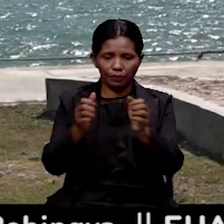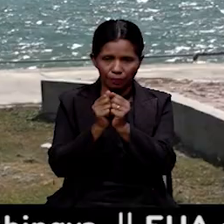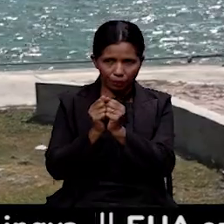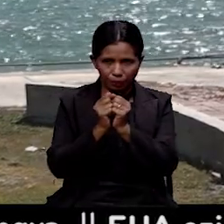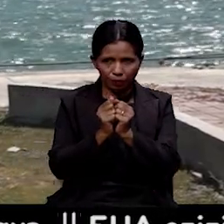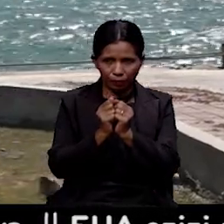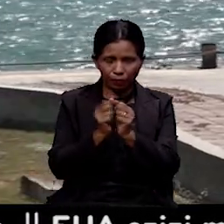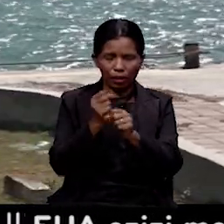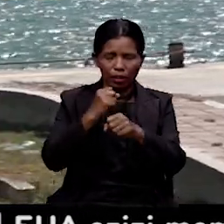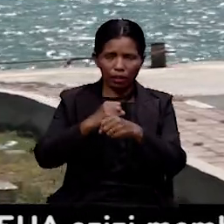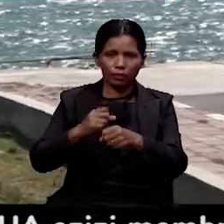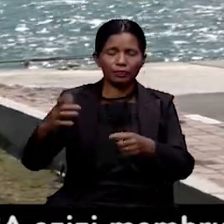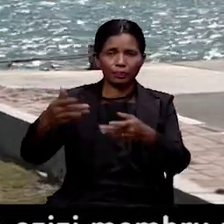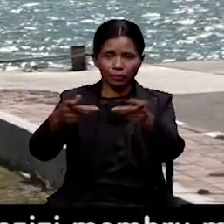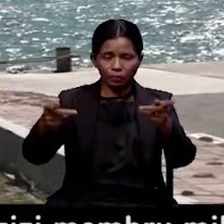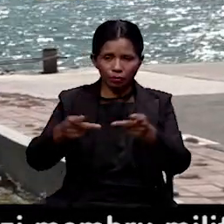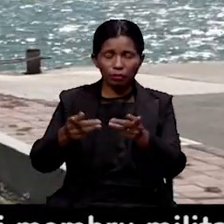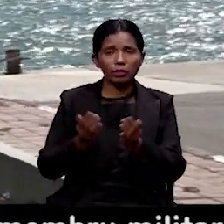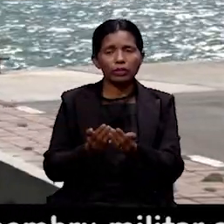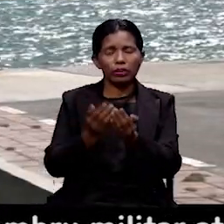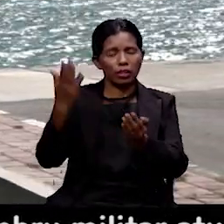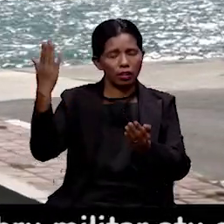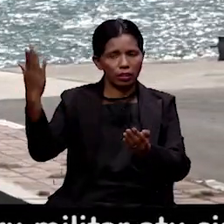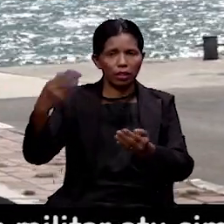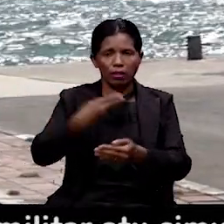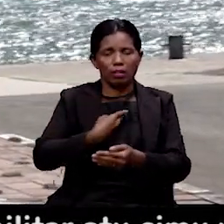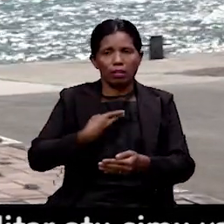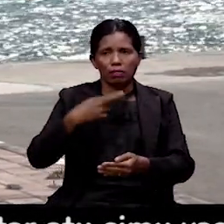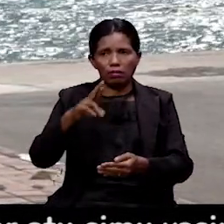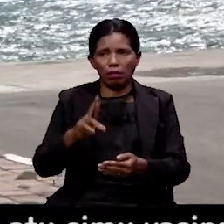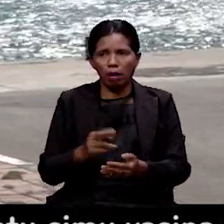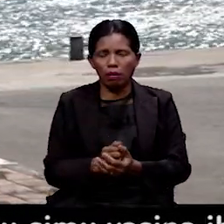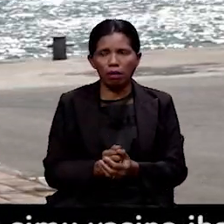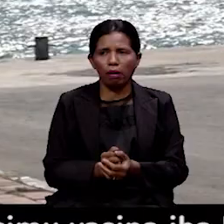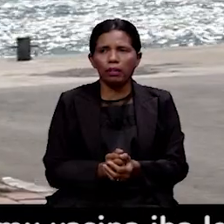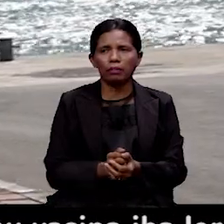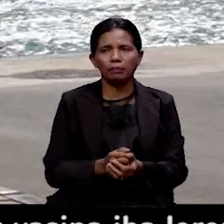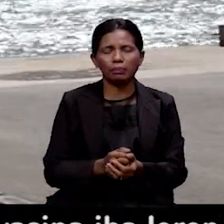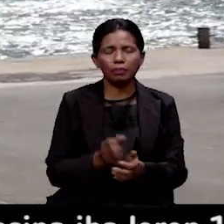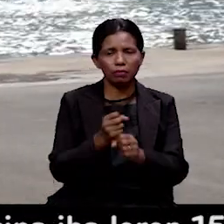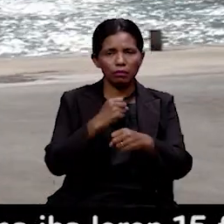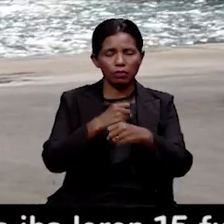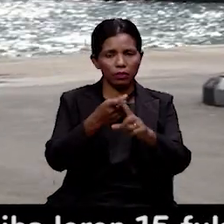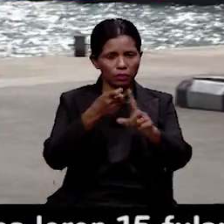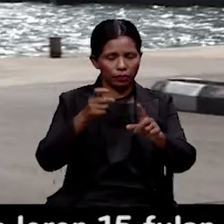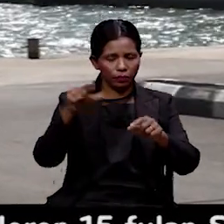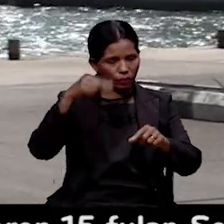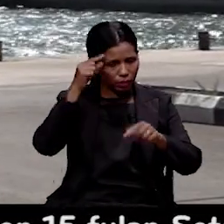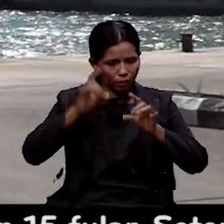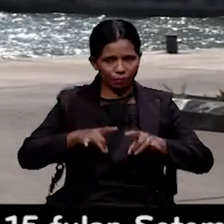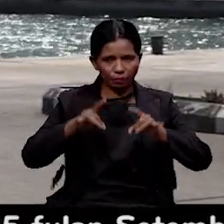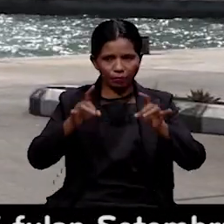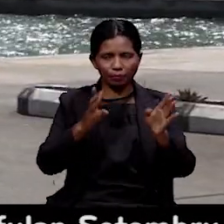atuari Porto Naval FFDTLI e Hahera. Construção Porto Naval nebe se financia o governo Austrália, onde prepara ba